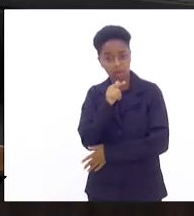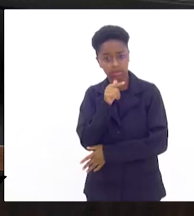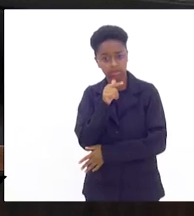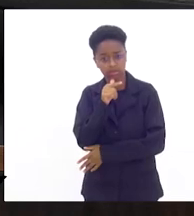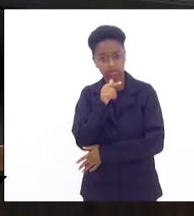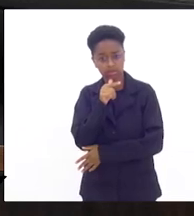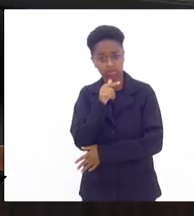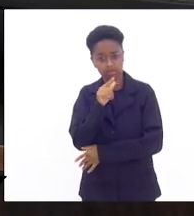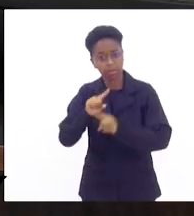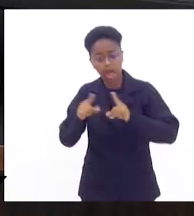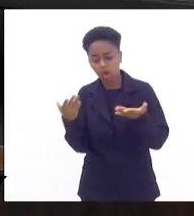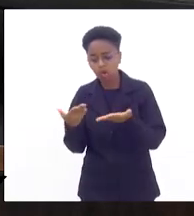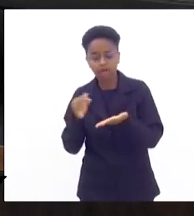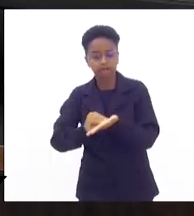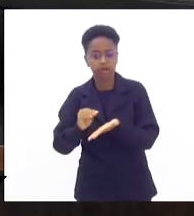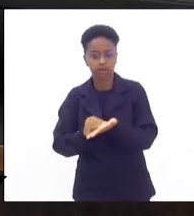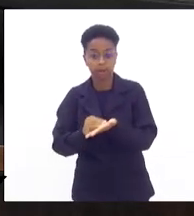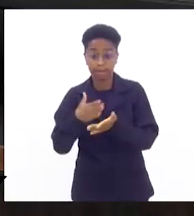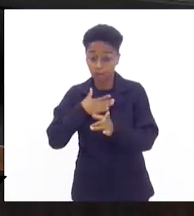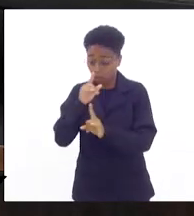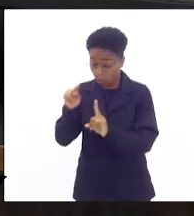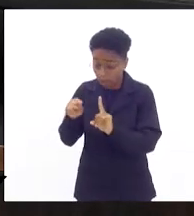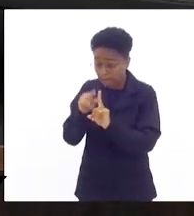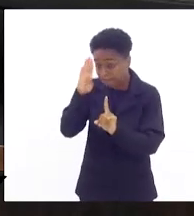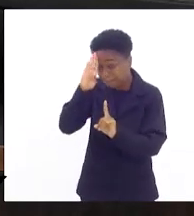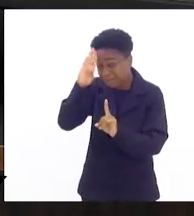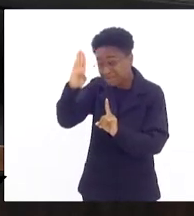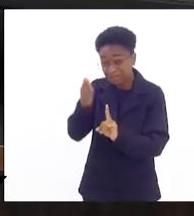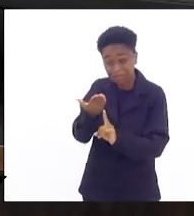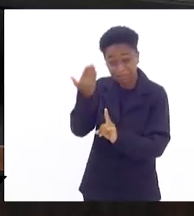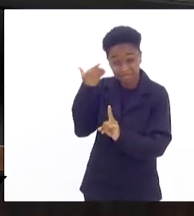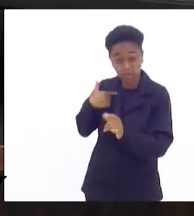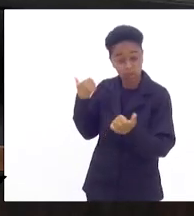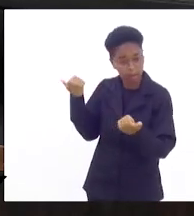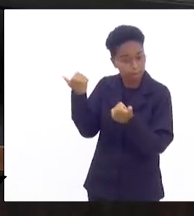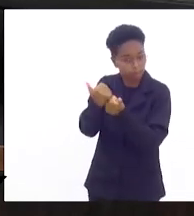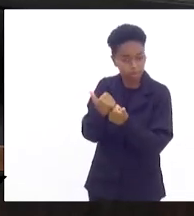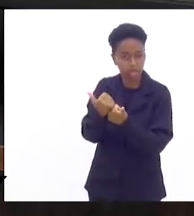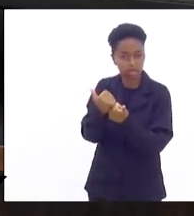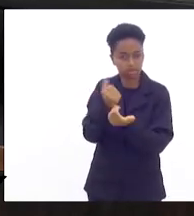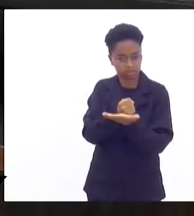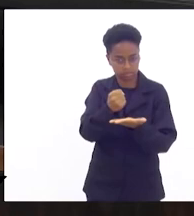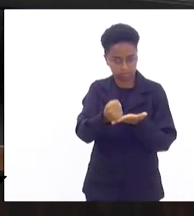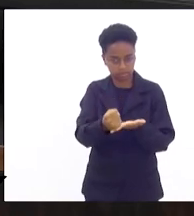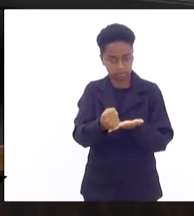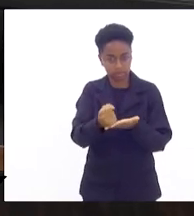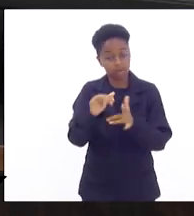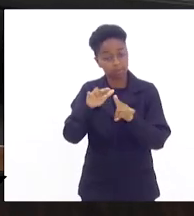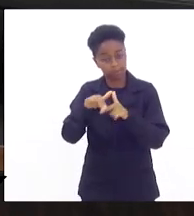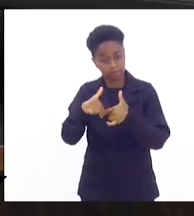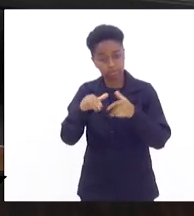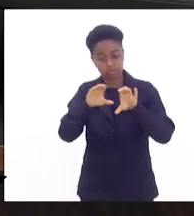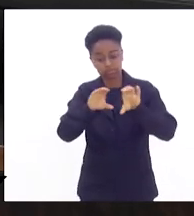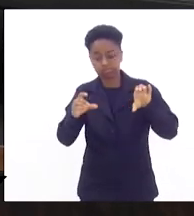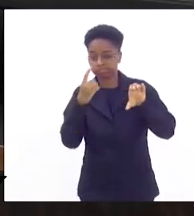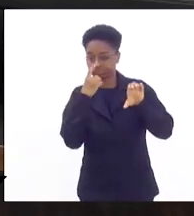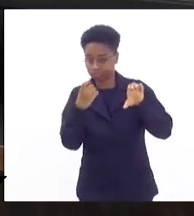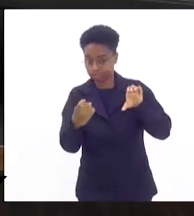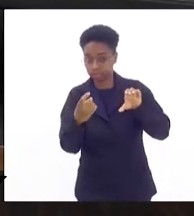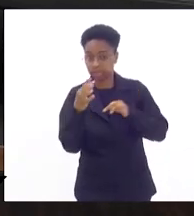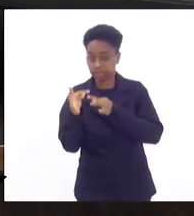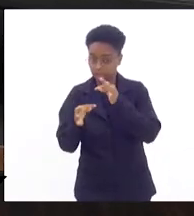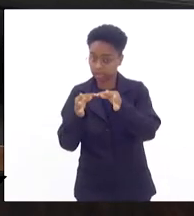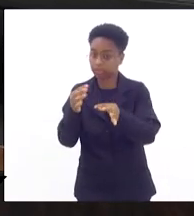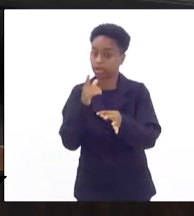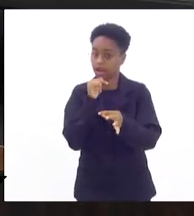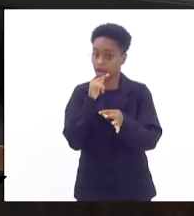E o principal objetivo que eu lá atrás apoiei a concessão foi por conta do saneamento. A minha cidade, São